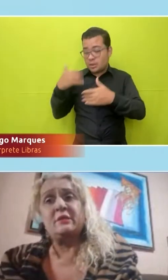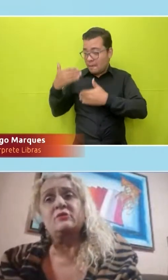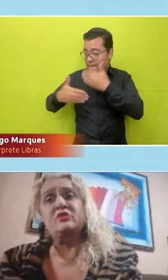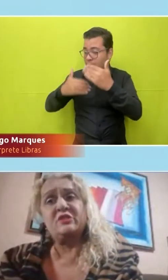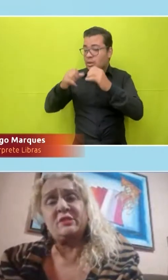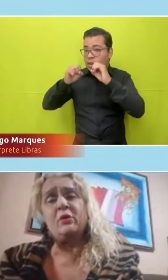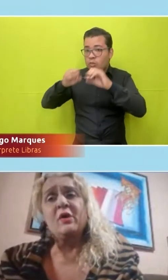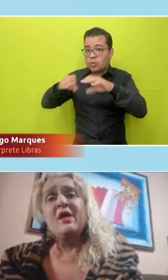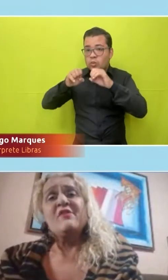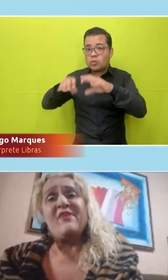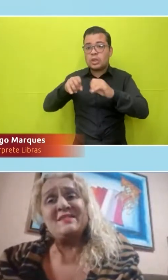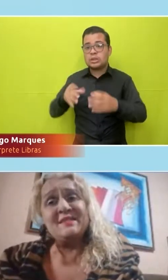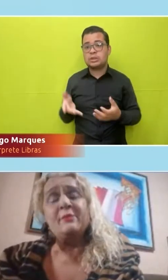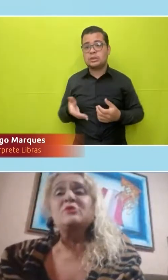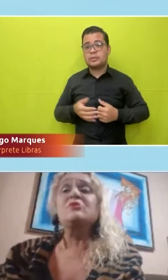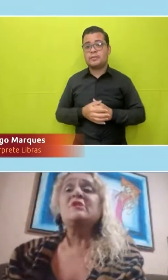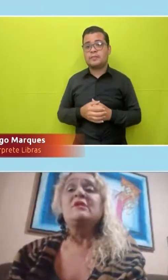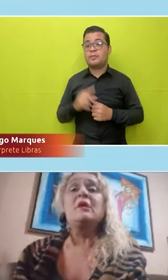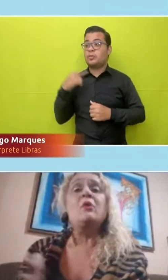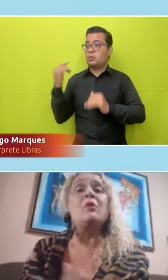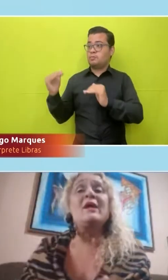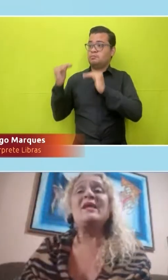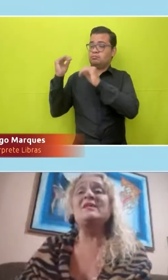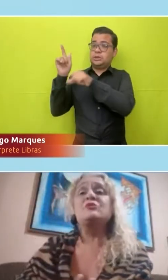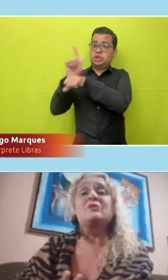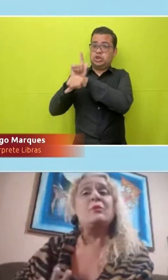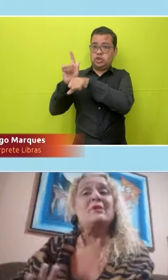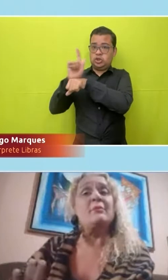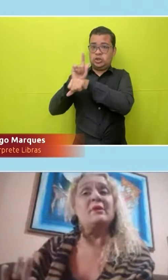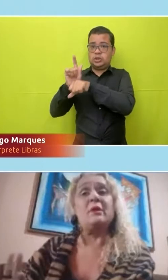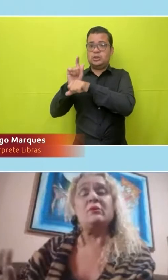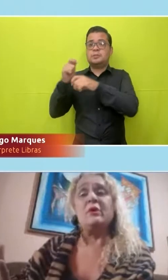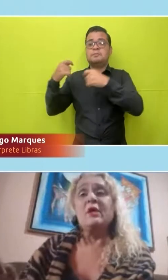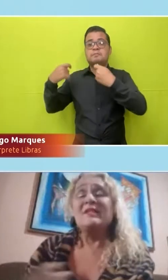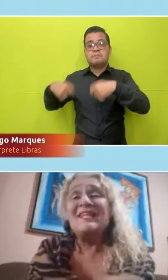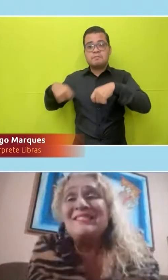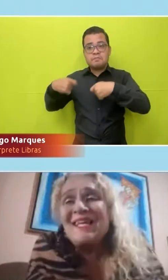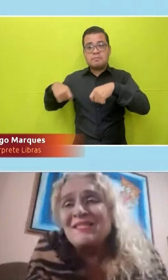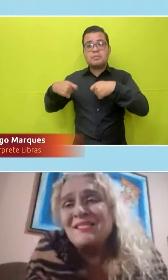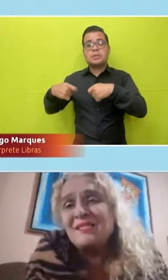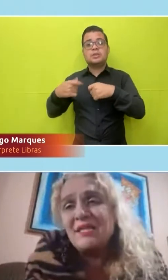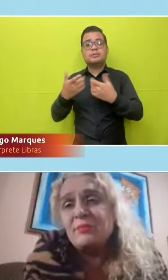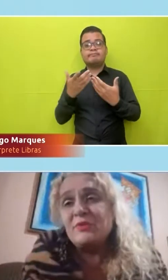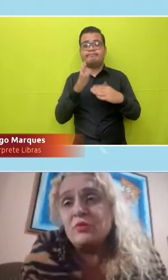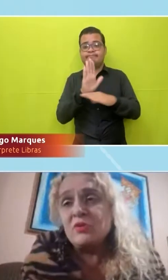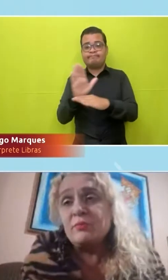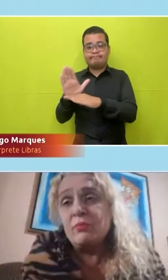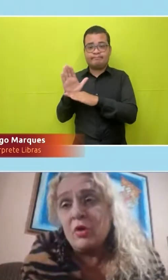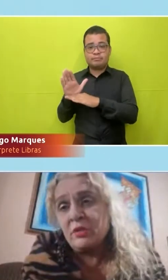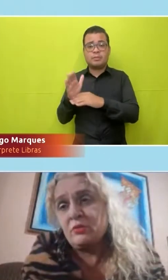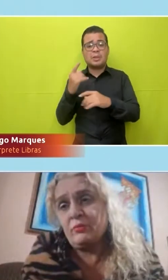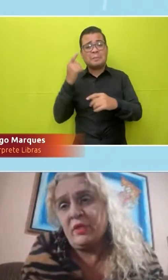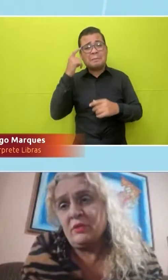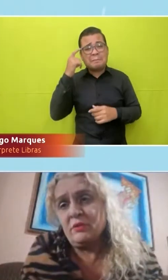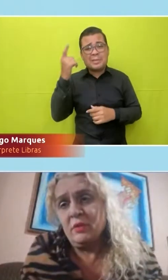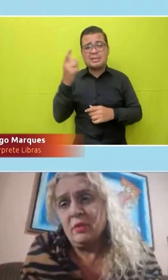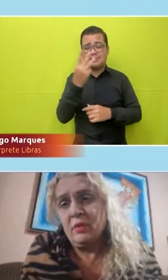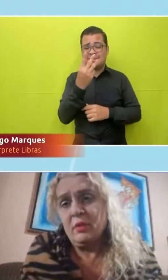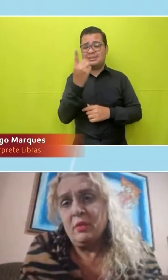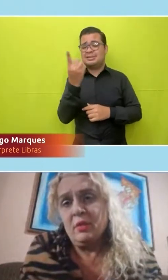cargo então, de gestão, façamos com que não isso tenha uma demanda a 316 pessoas mortas no